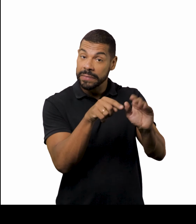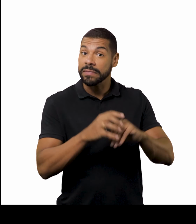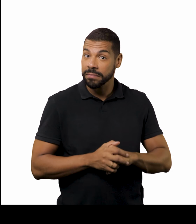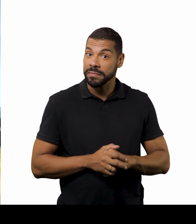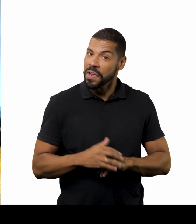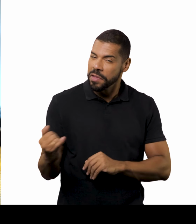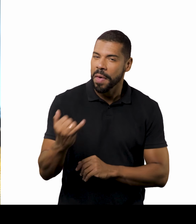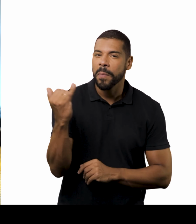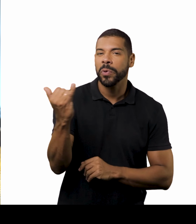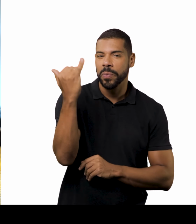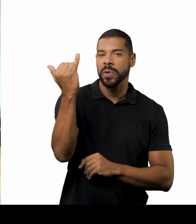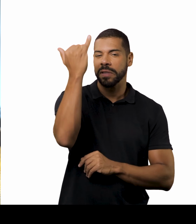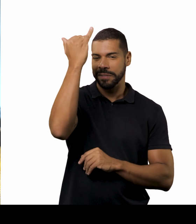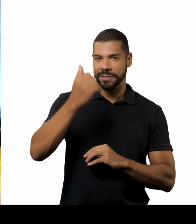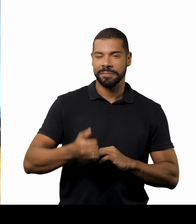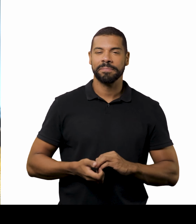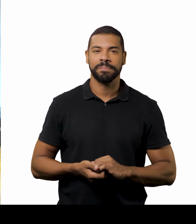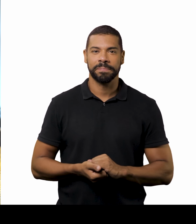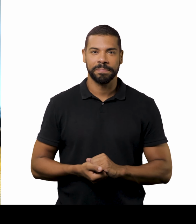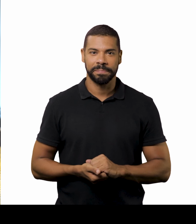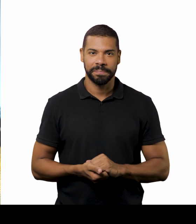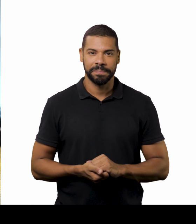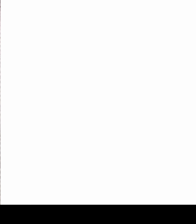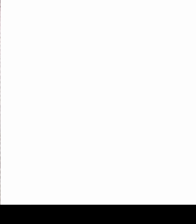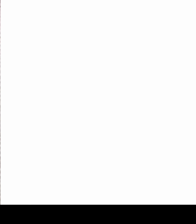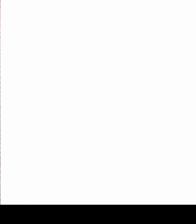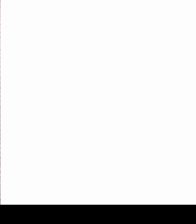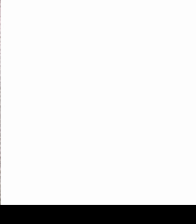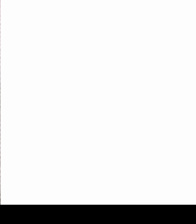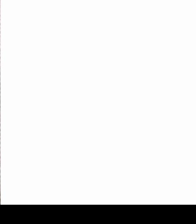vai dizer sobre aquele momento, eu acho que isso para mim é mais importante.